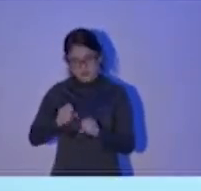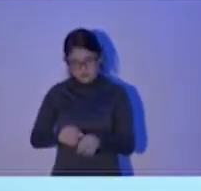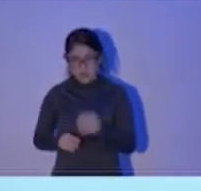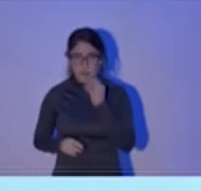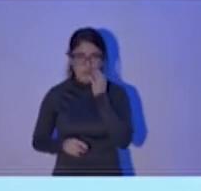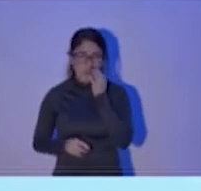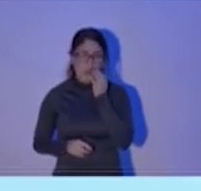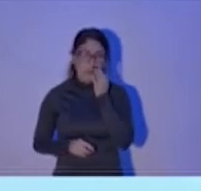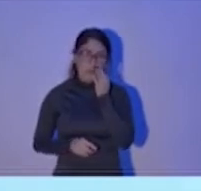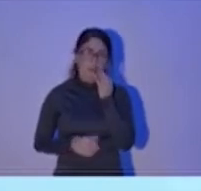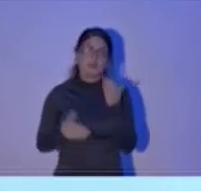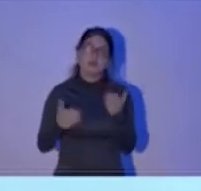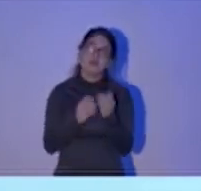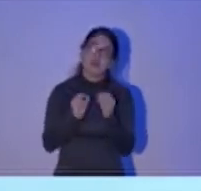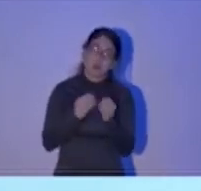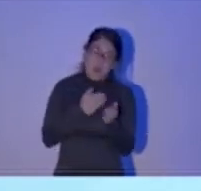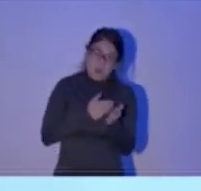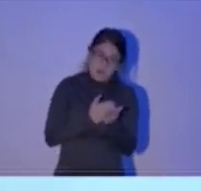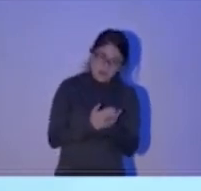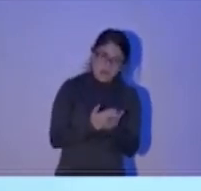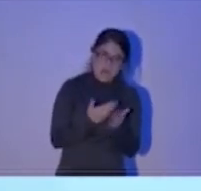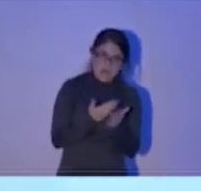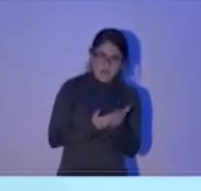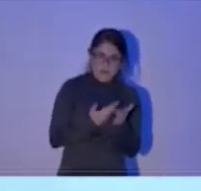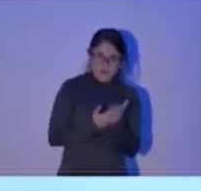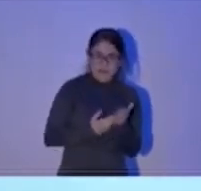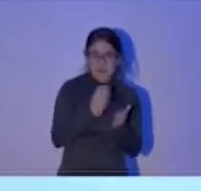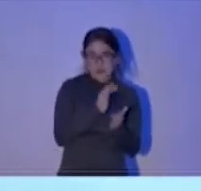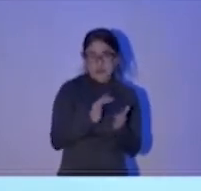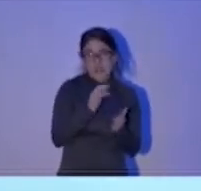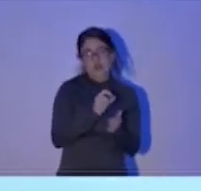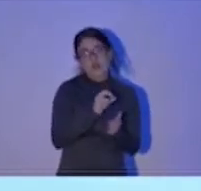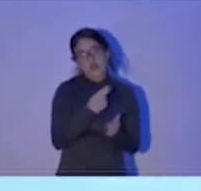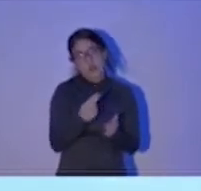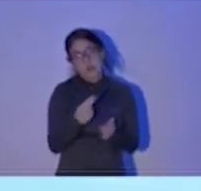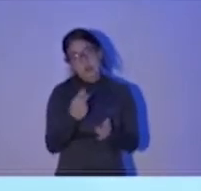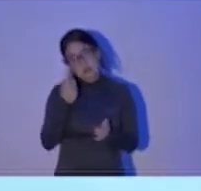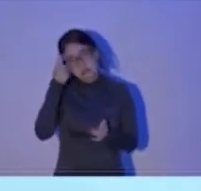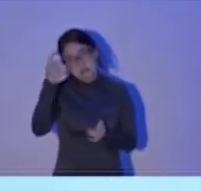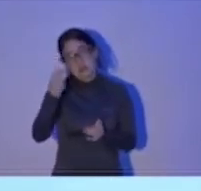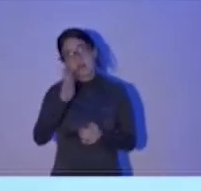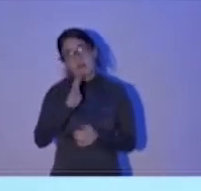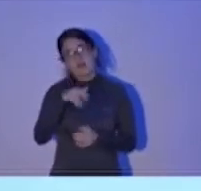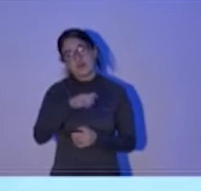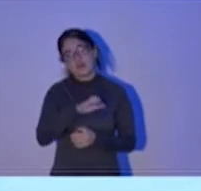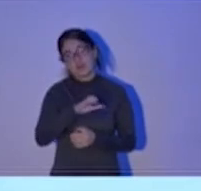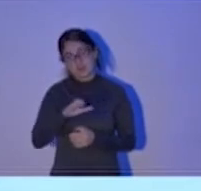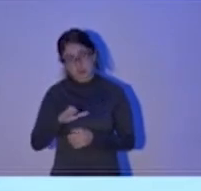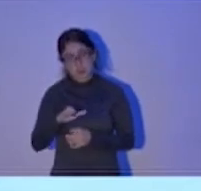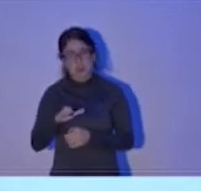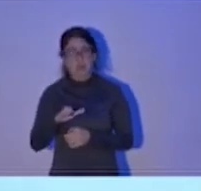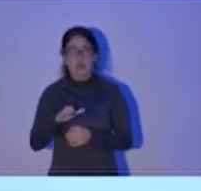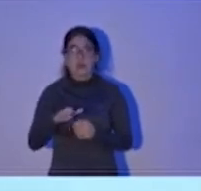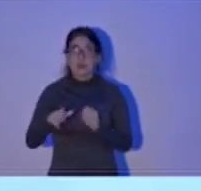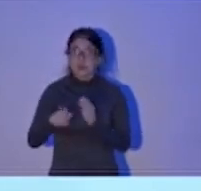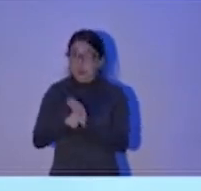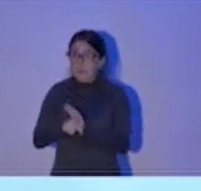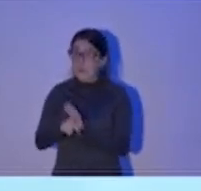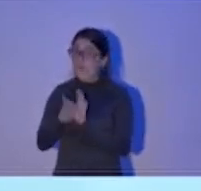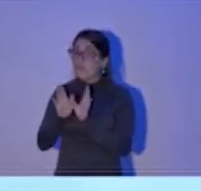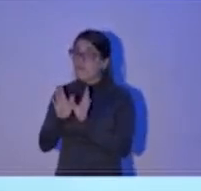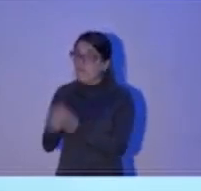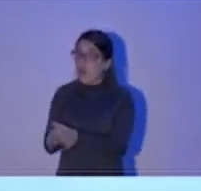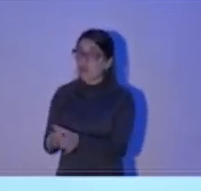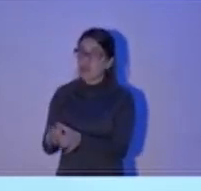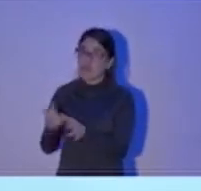com o CNE, quer seja por via de consequência na estruturação de uma base nacional comum de formação de professores,